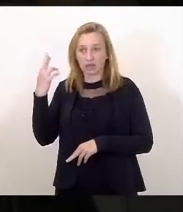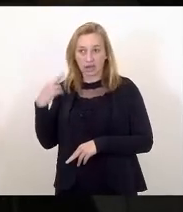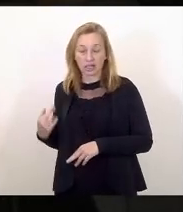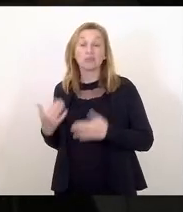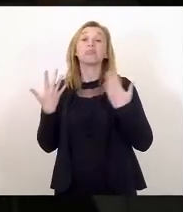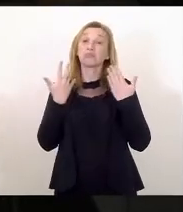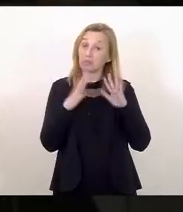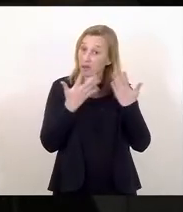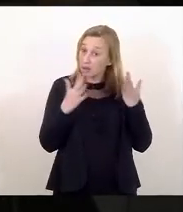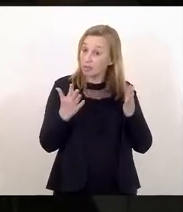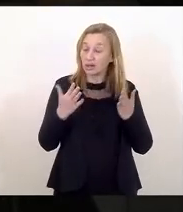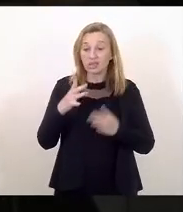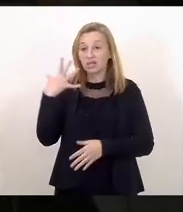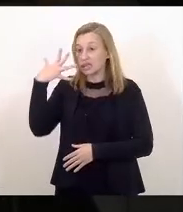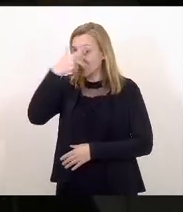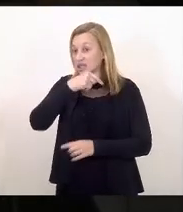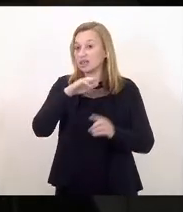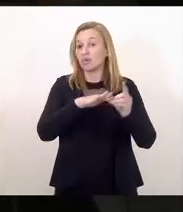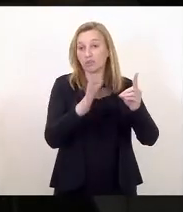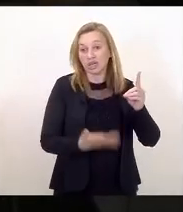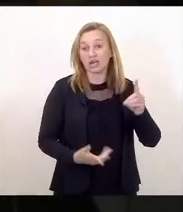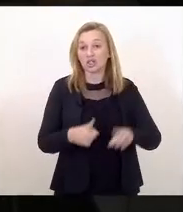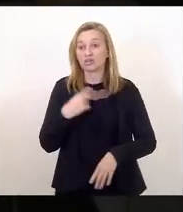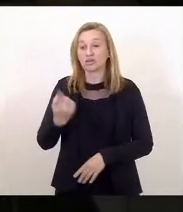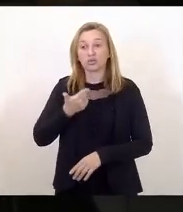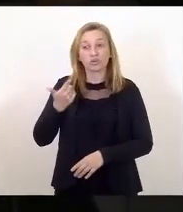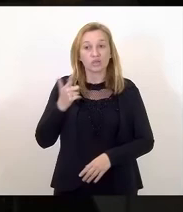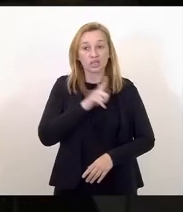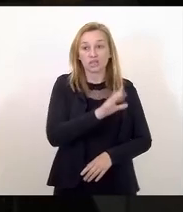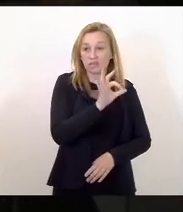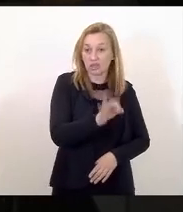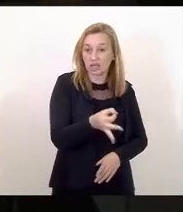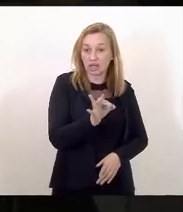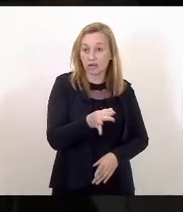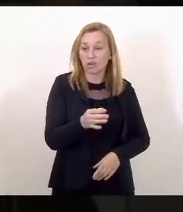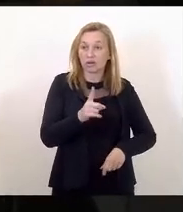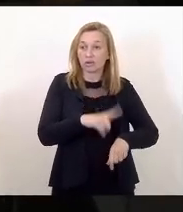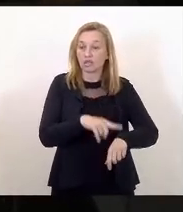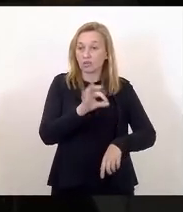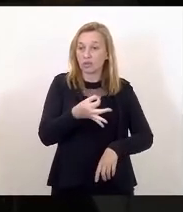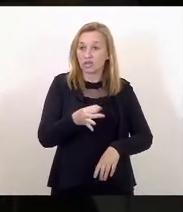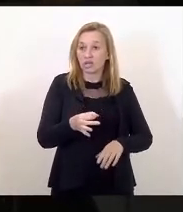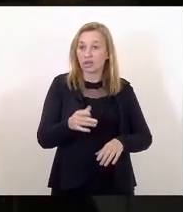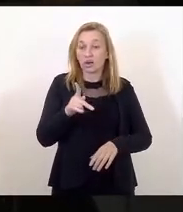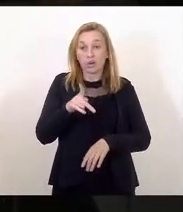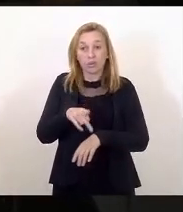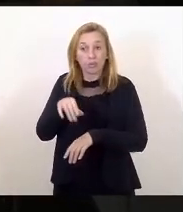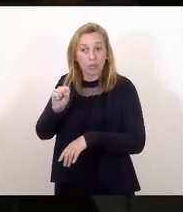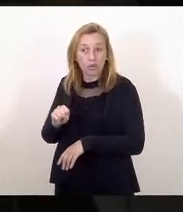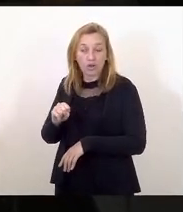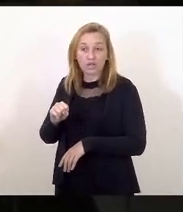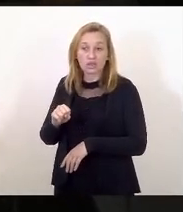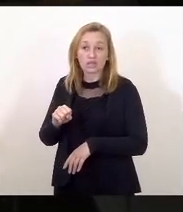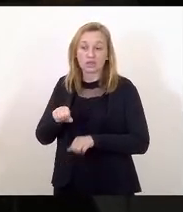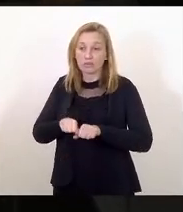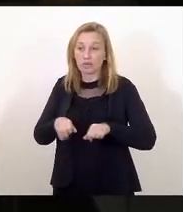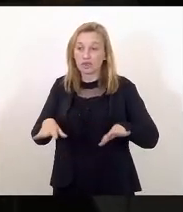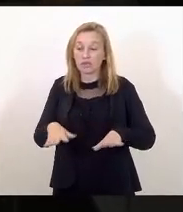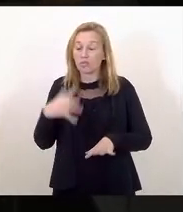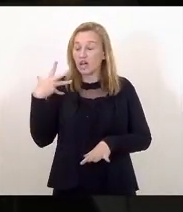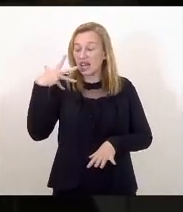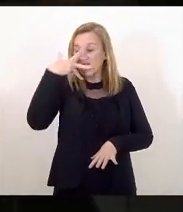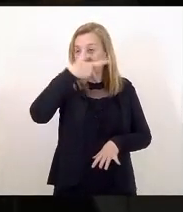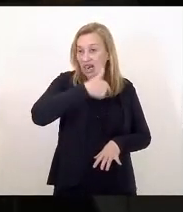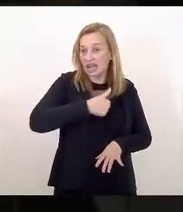parabéns, é uma linda homenagem, espero que a gente consiga, em tempos pós-pandêmicos, fazer um lindo ato, uma linda